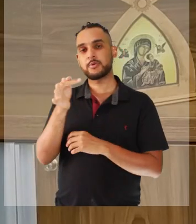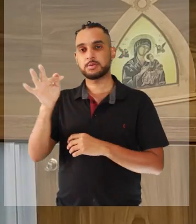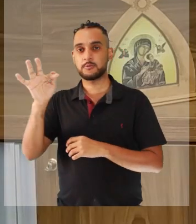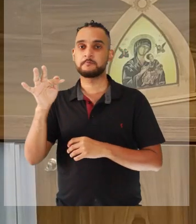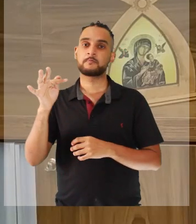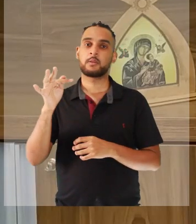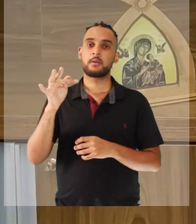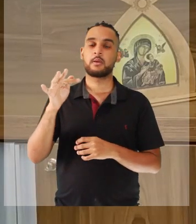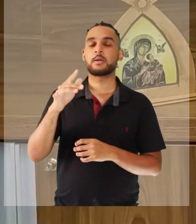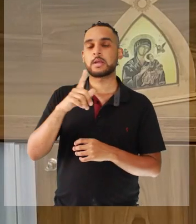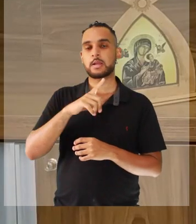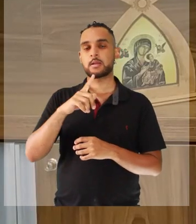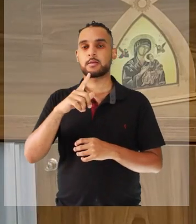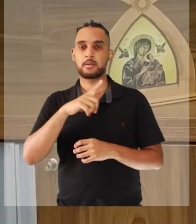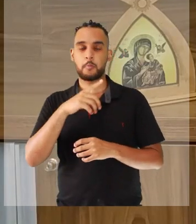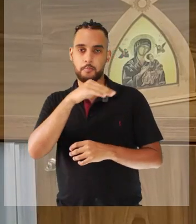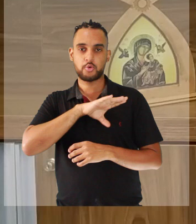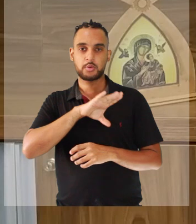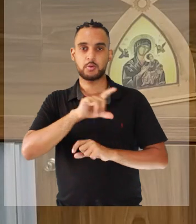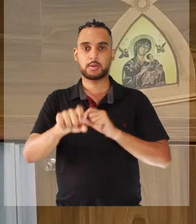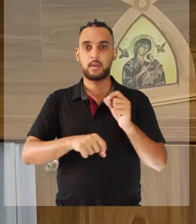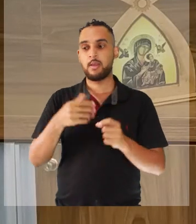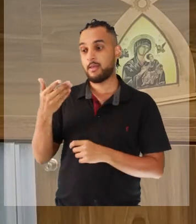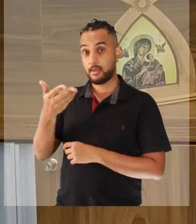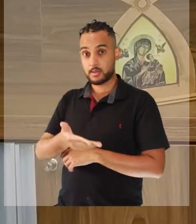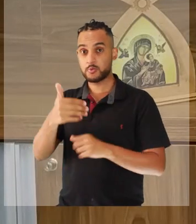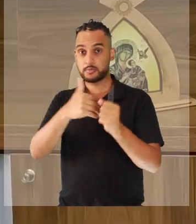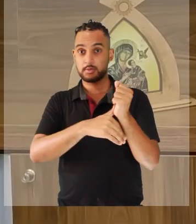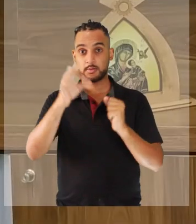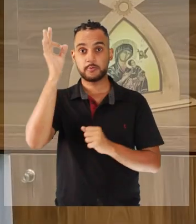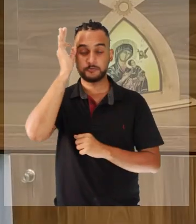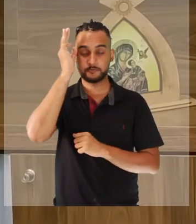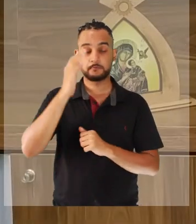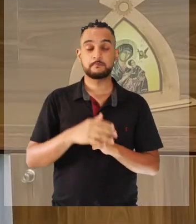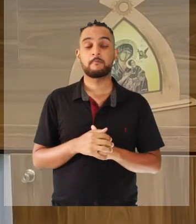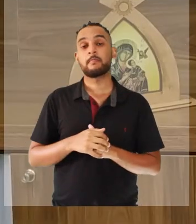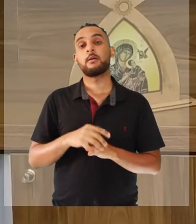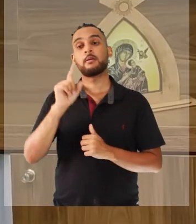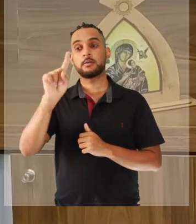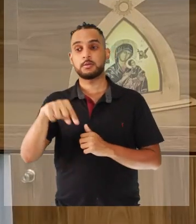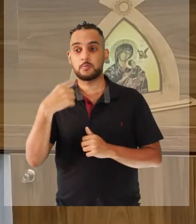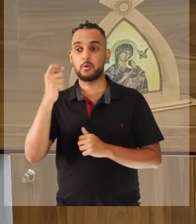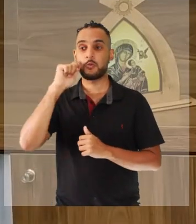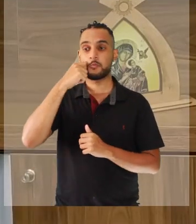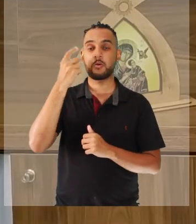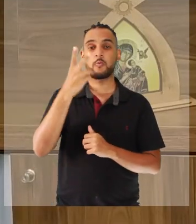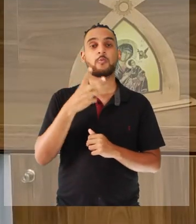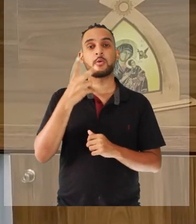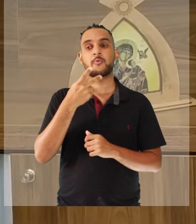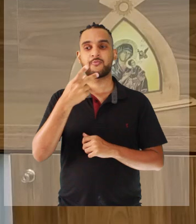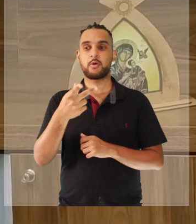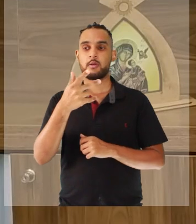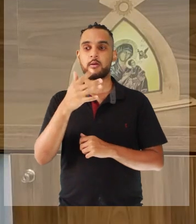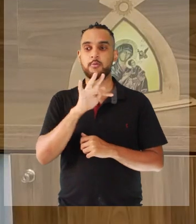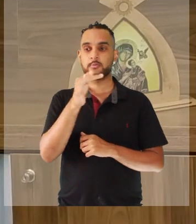expressão Mysterium Fidei, que em português é Eis o Mistério da Fé. Lá o sacerdote, depois de consagrar